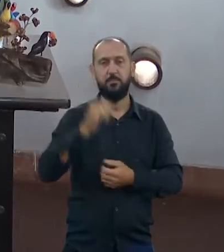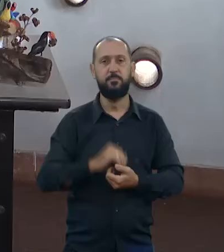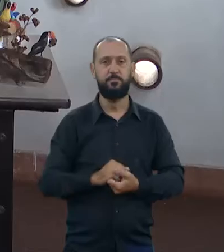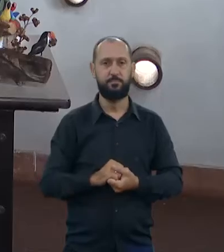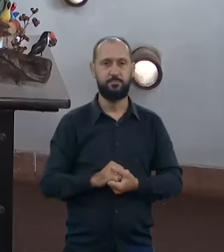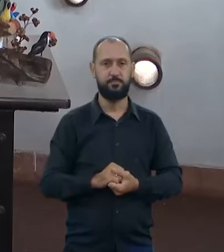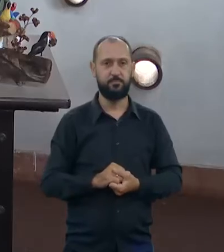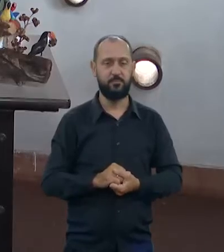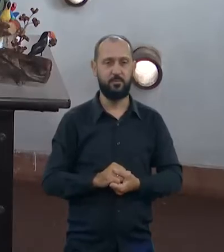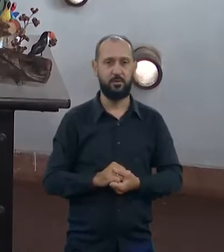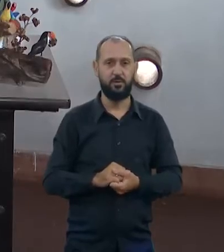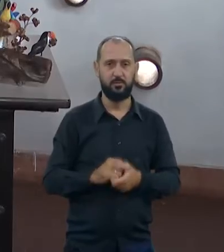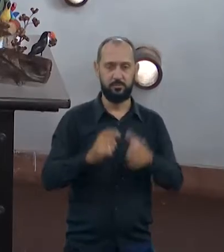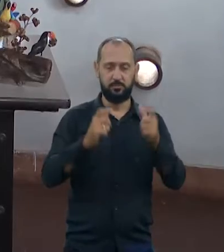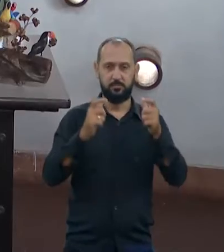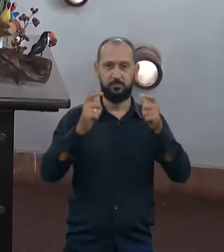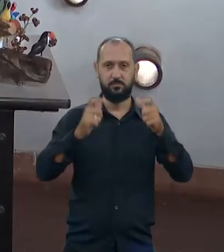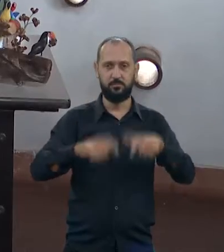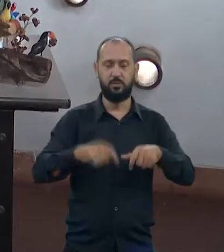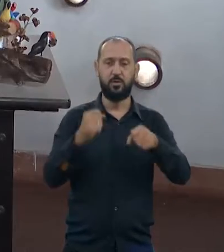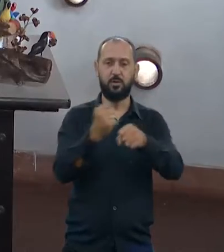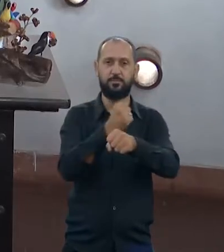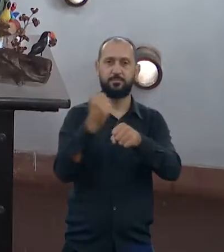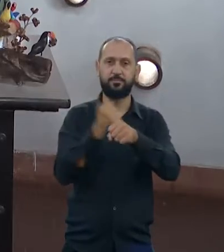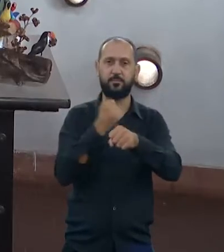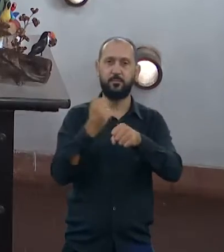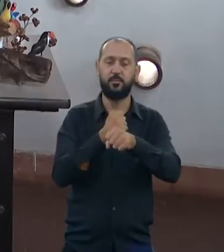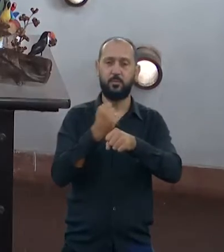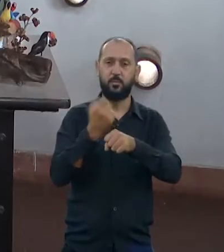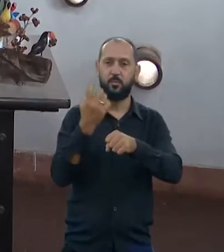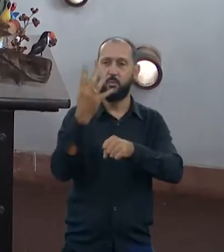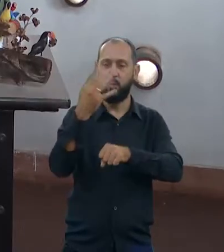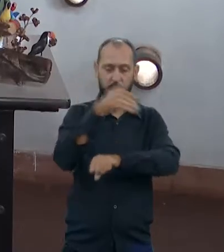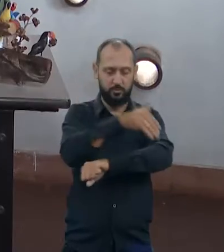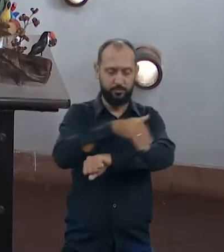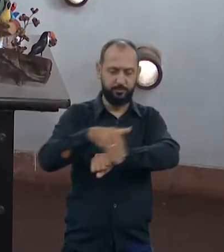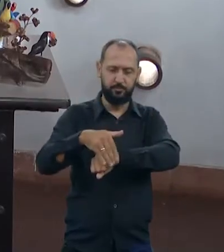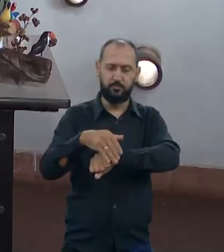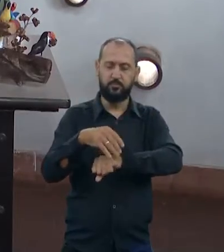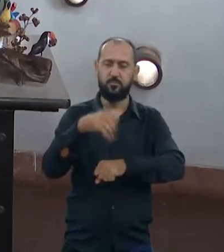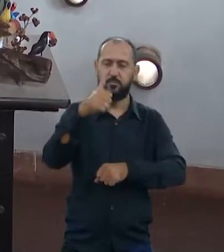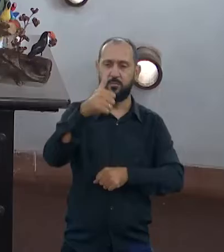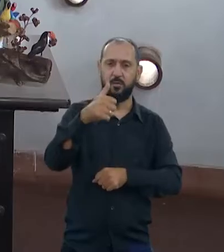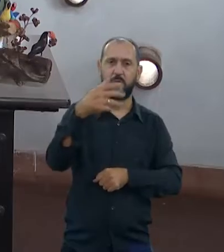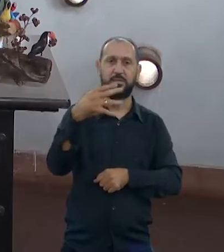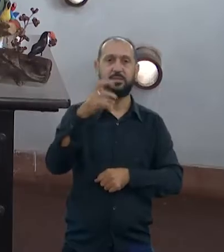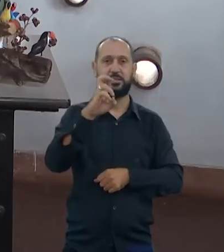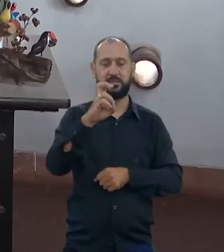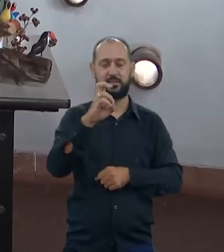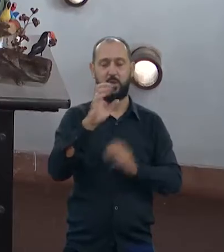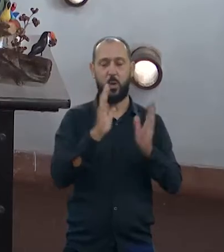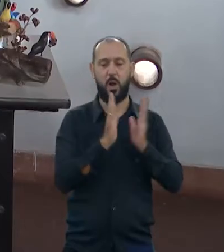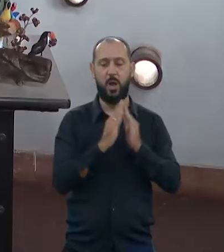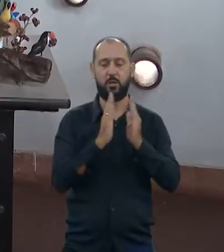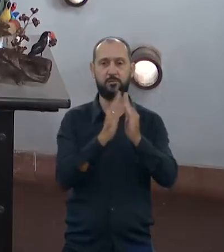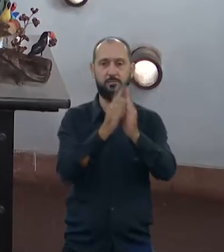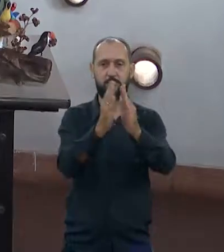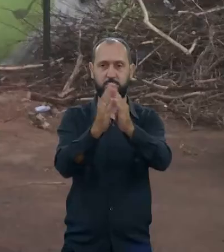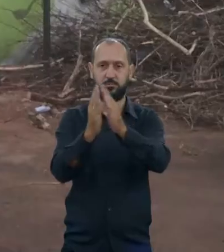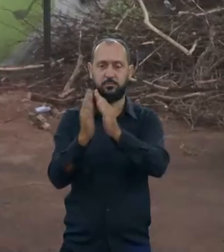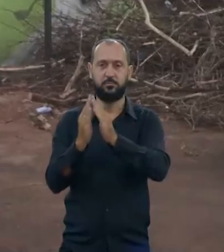ela é uma área que foi construída por 4 ruas, né, são 145 casas.